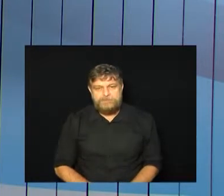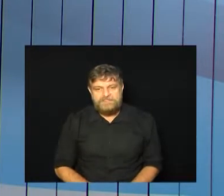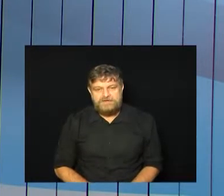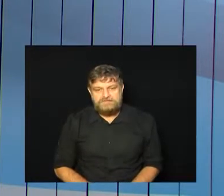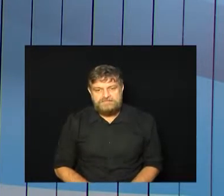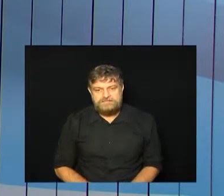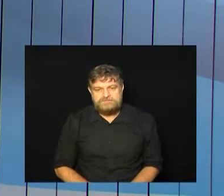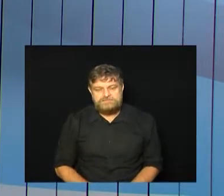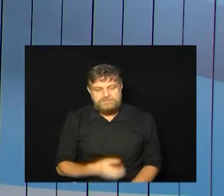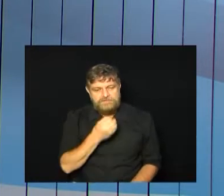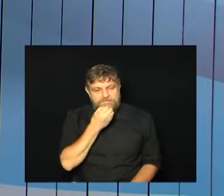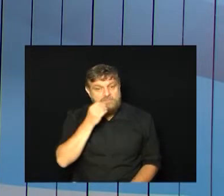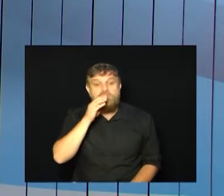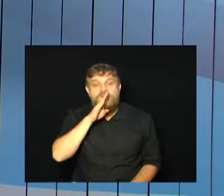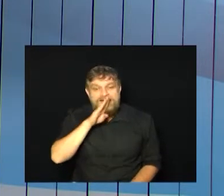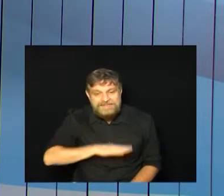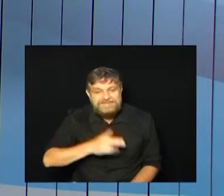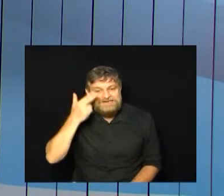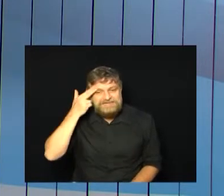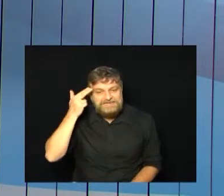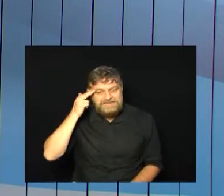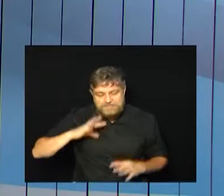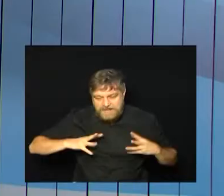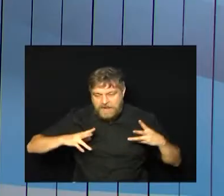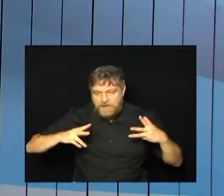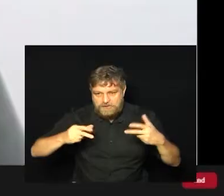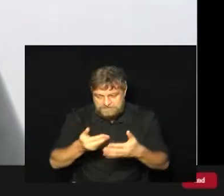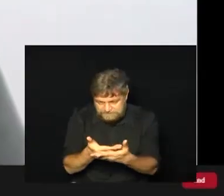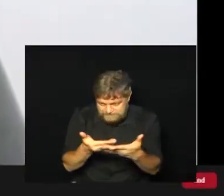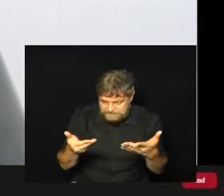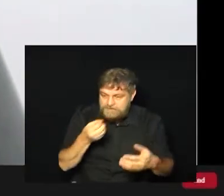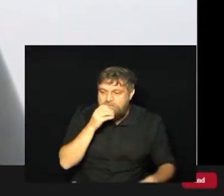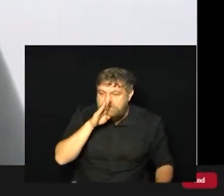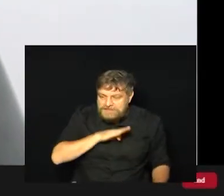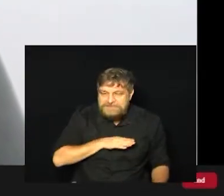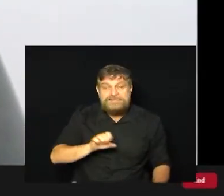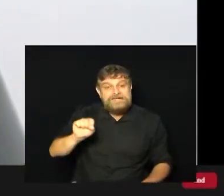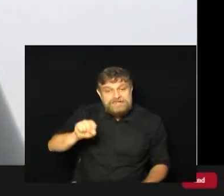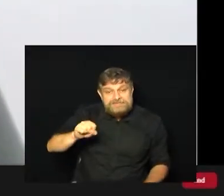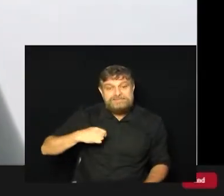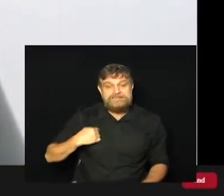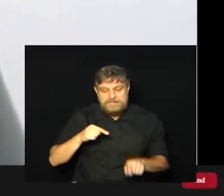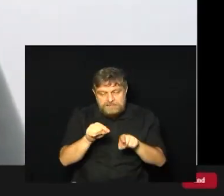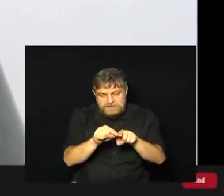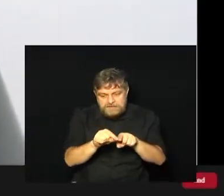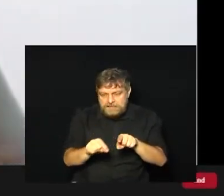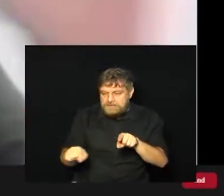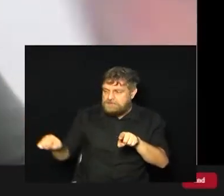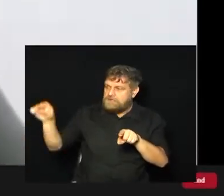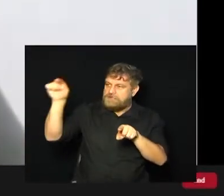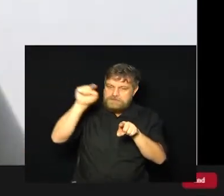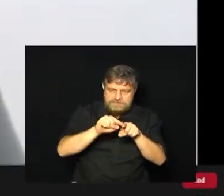Bom dia, Gabriel. Boa tarde, Gabriel. Boa tarde a todos. Sim, é importante a gente ter ciclos na vida, né? Porque se fosse